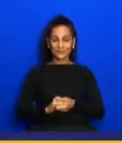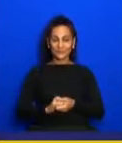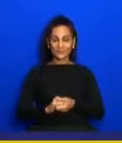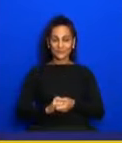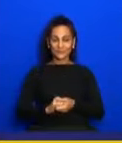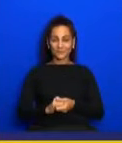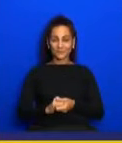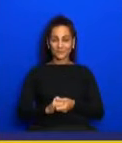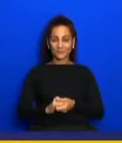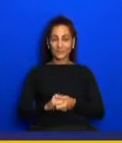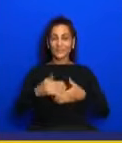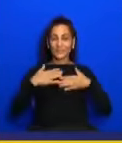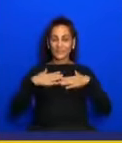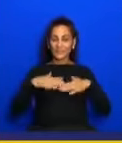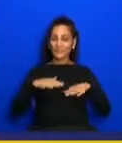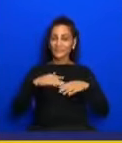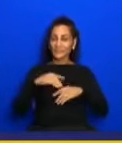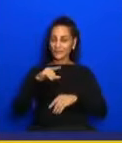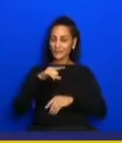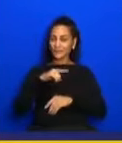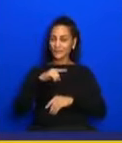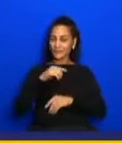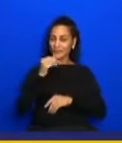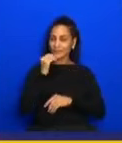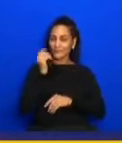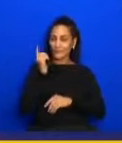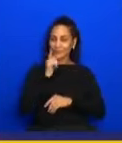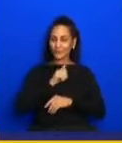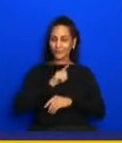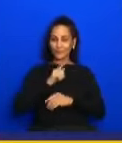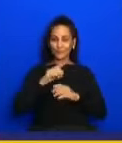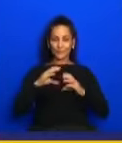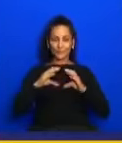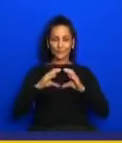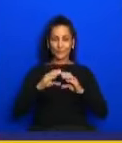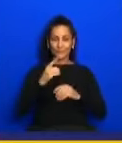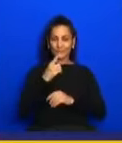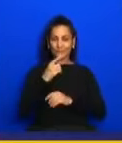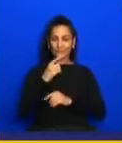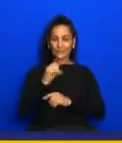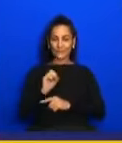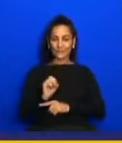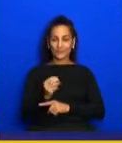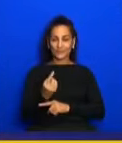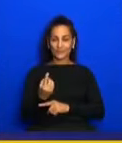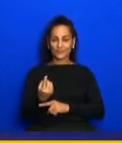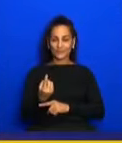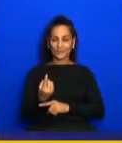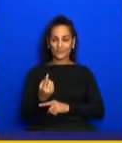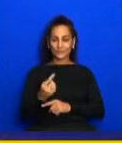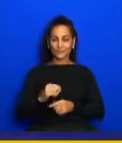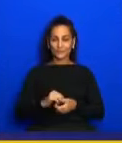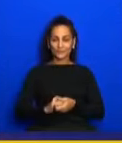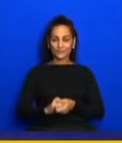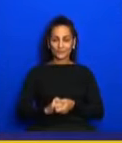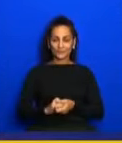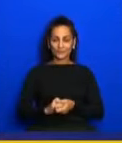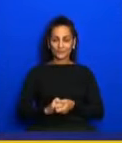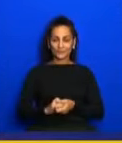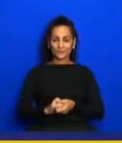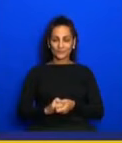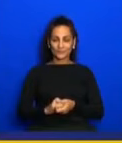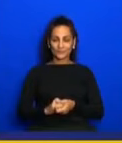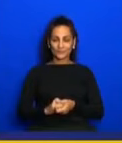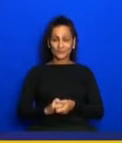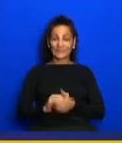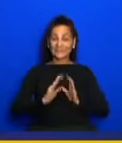10. Calma, você ainda tem chances. Bola vermelha 01. Vermelha